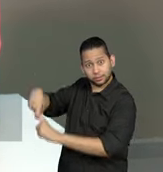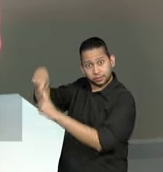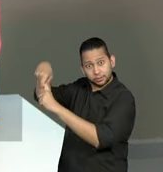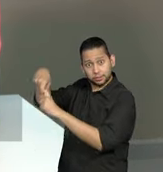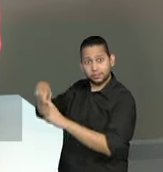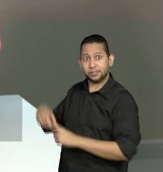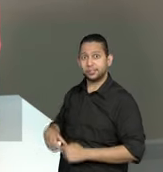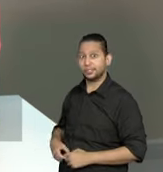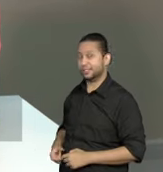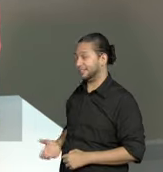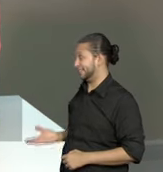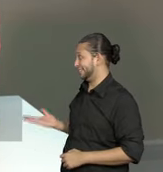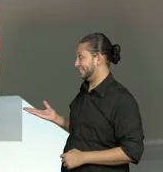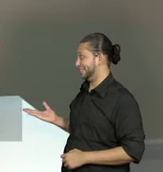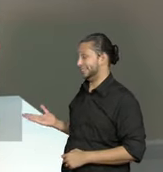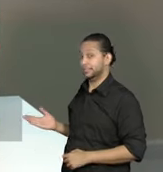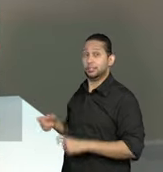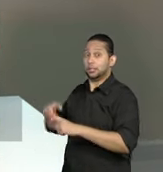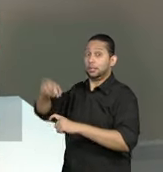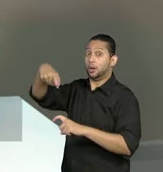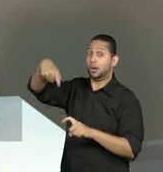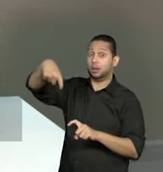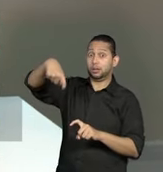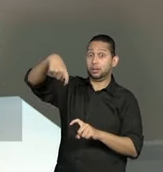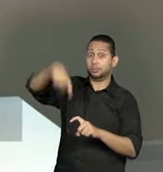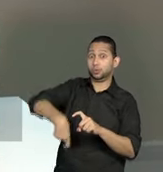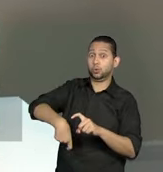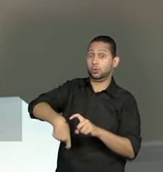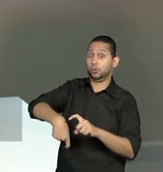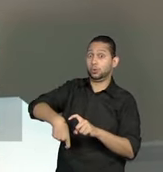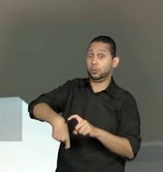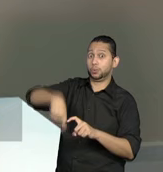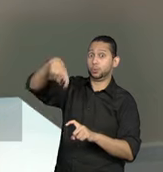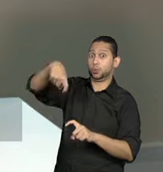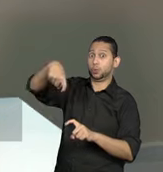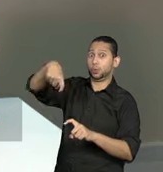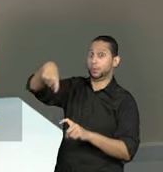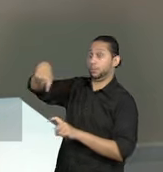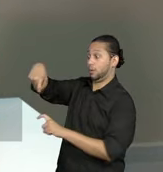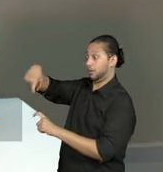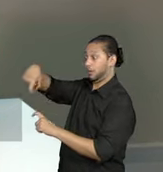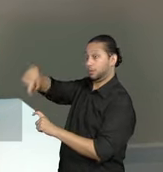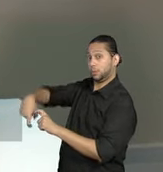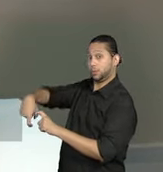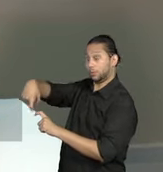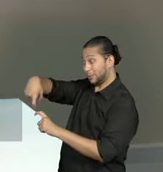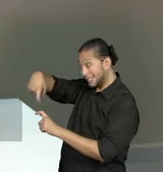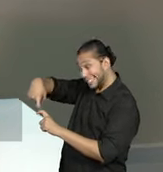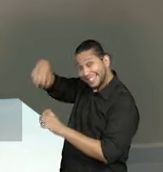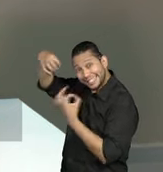Baixou, opa, baixou demais, vamos lá. Vamos subir.